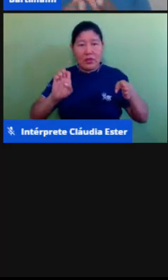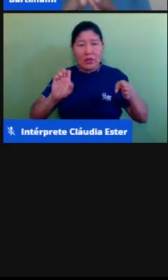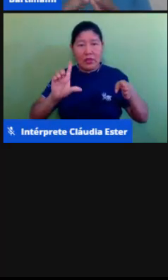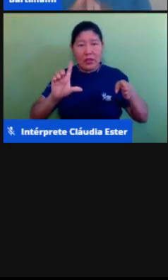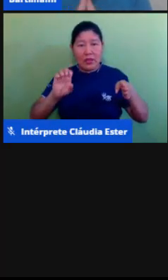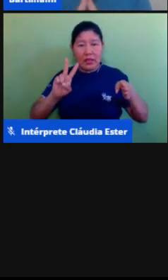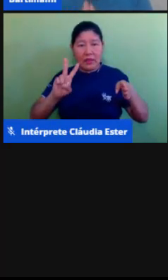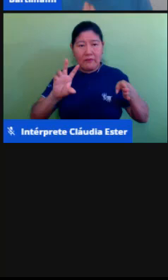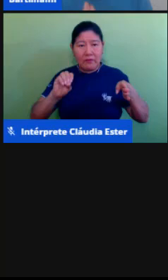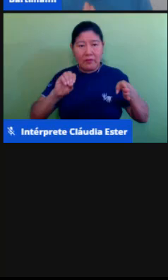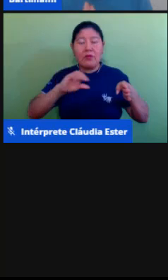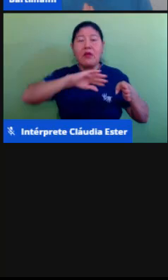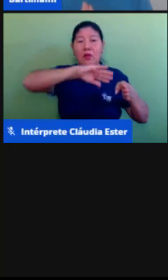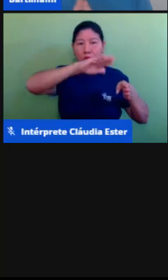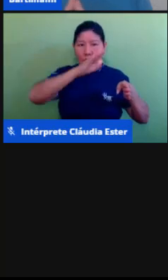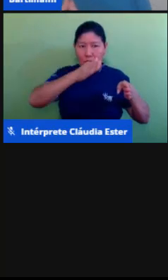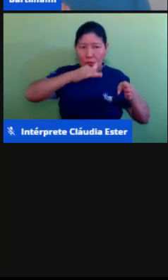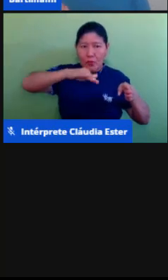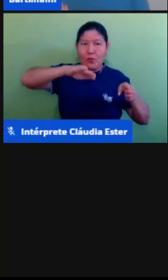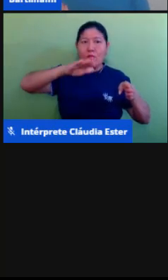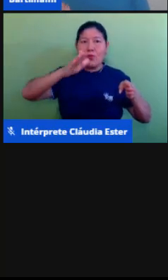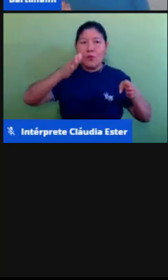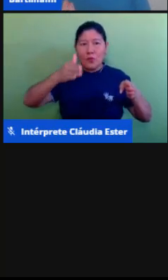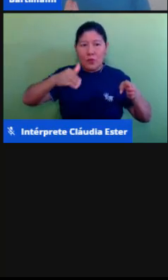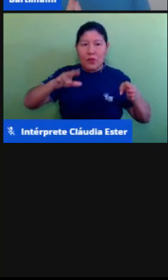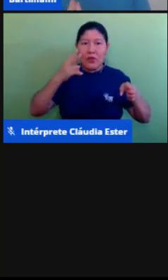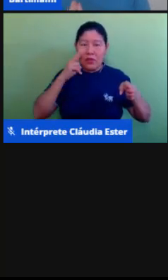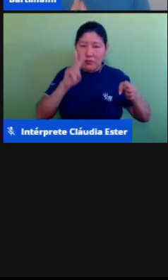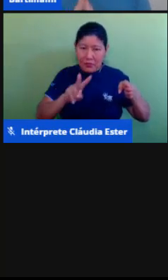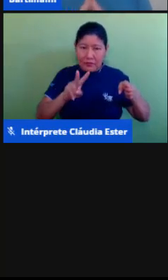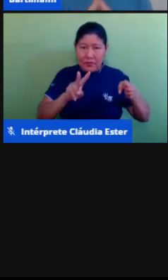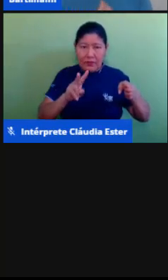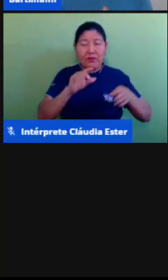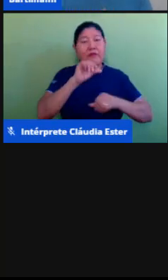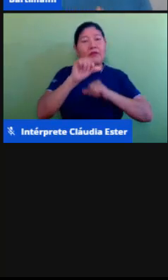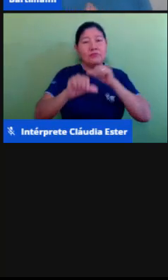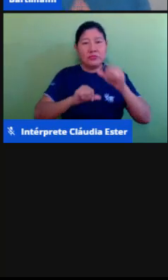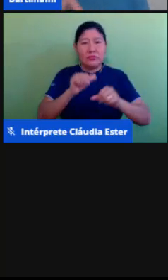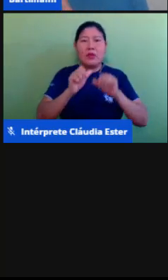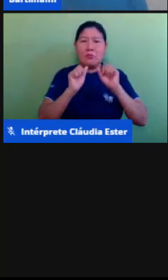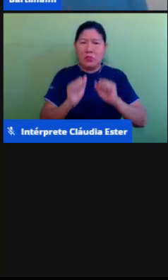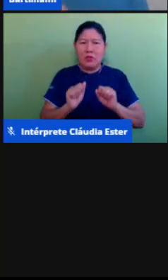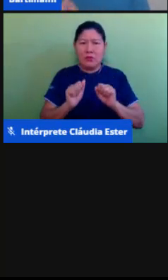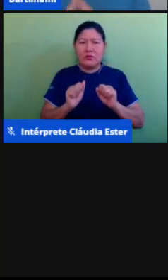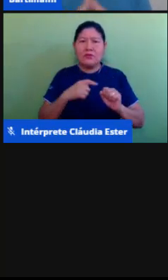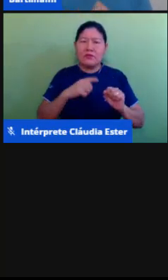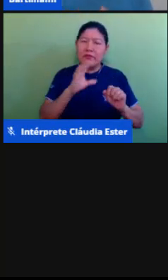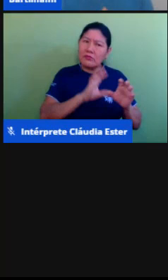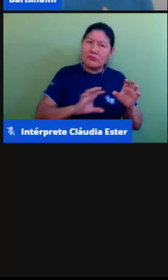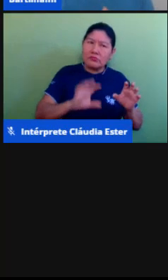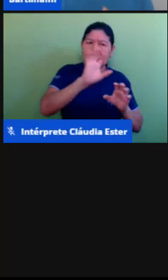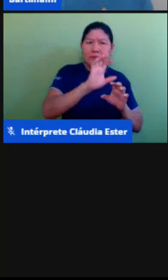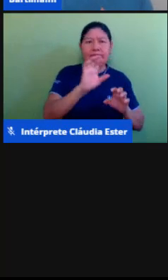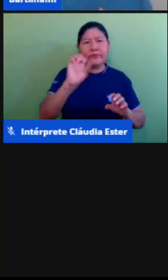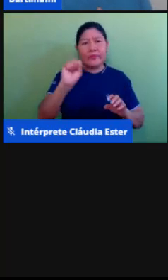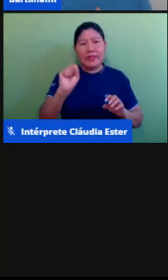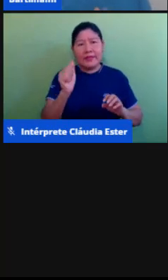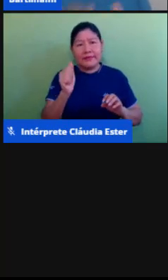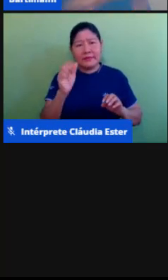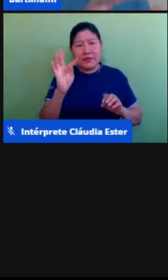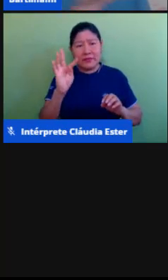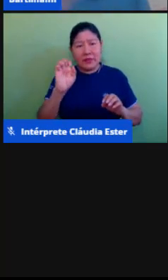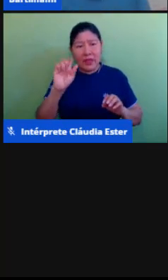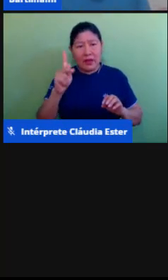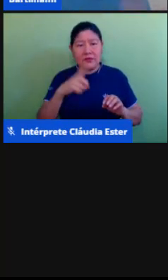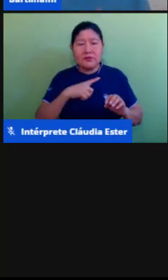etc. Então, esse mapa base você pode alterar. Você pode colocar a imagem de satélite, você pode colocar um Google Street